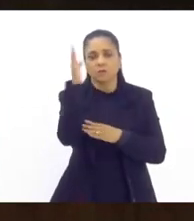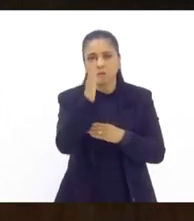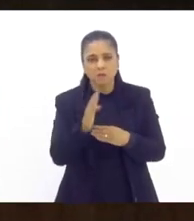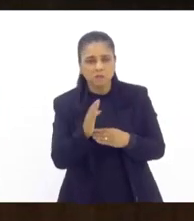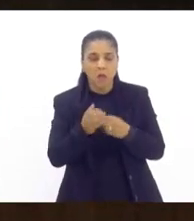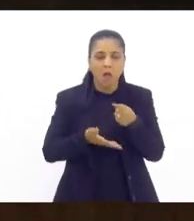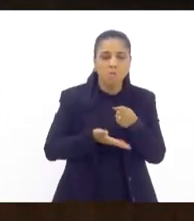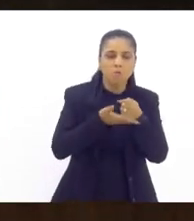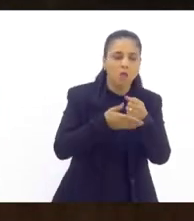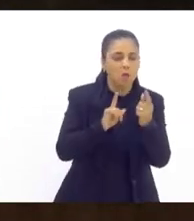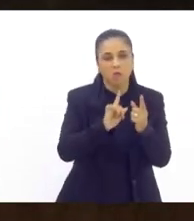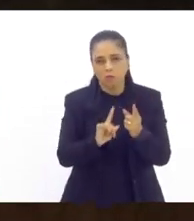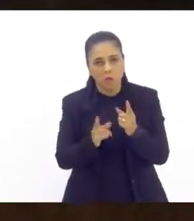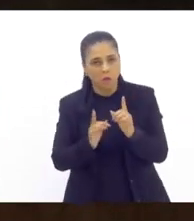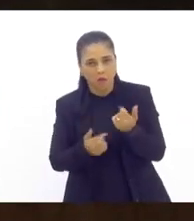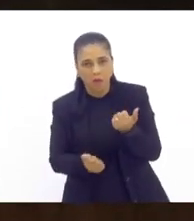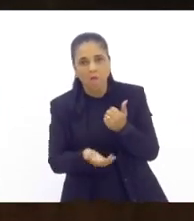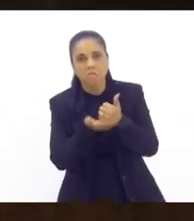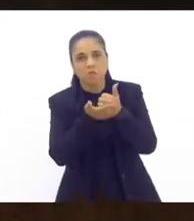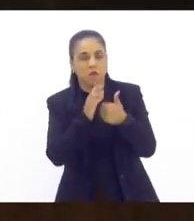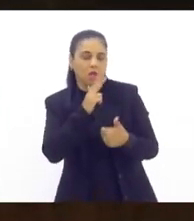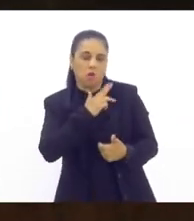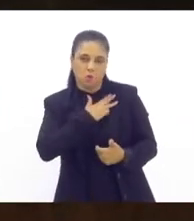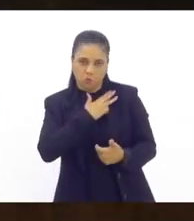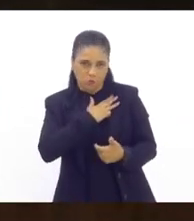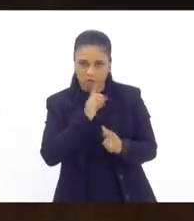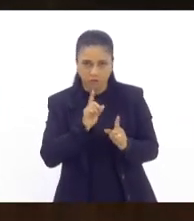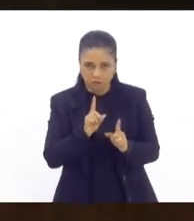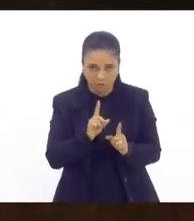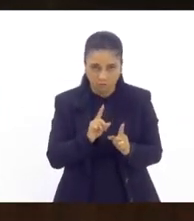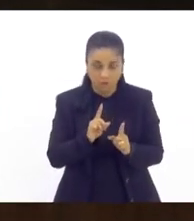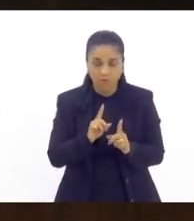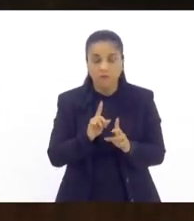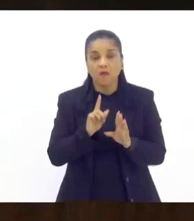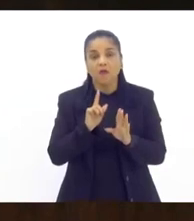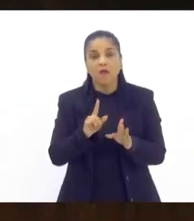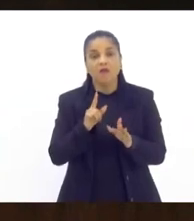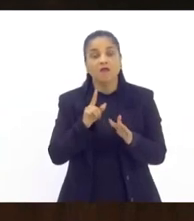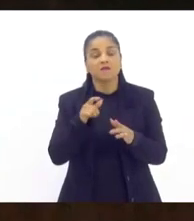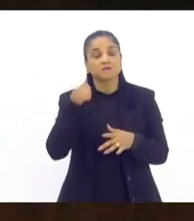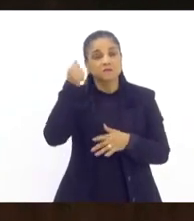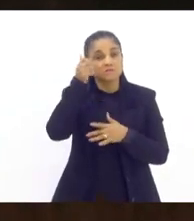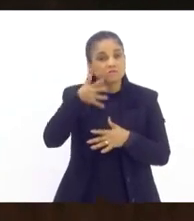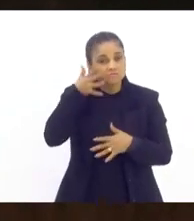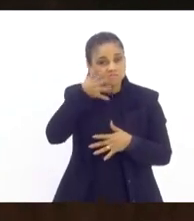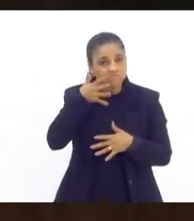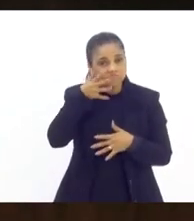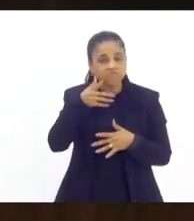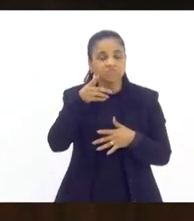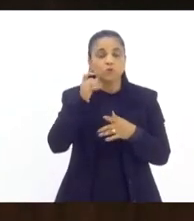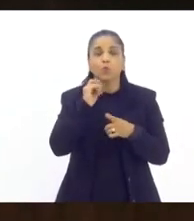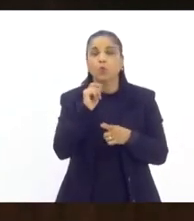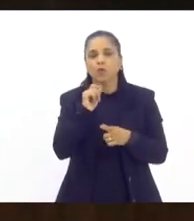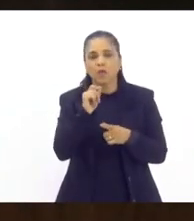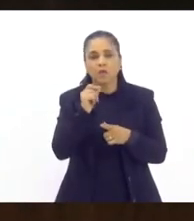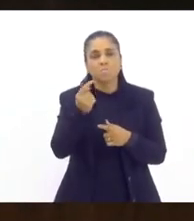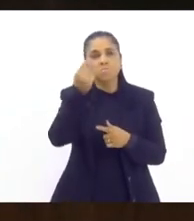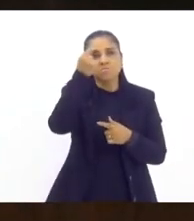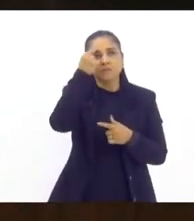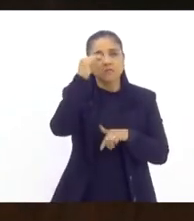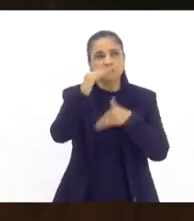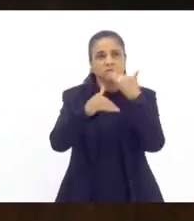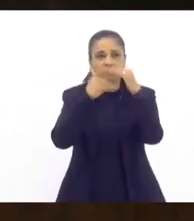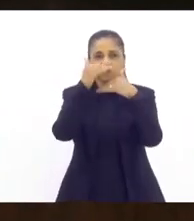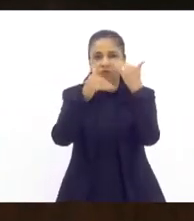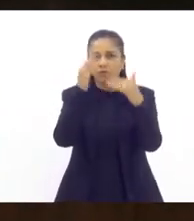ou não o presidente Lula, não estamos falando disso. E sim, a gente está falando de pensar no desenvolvimento do nosso país